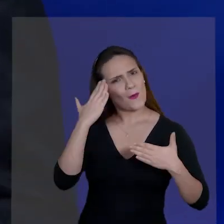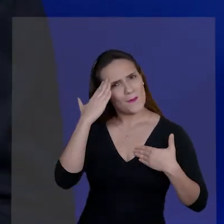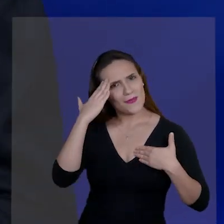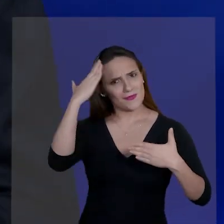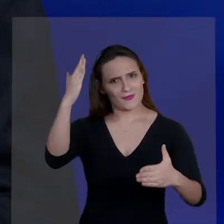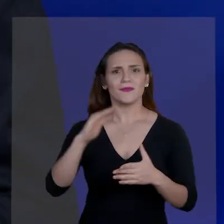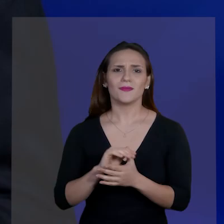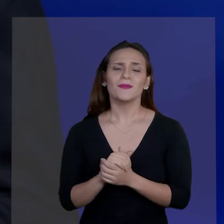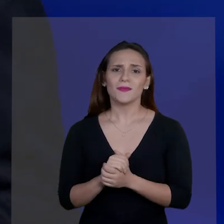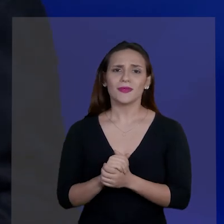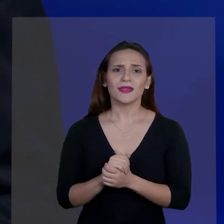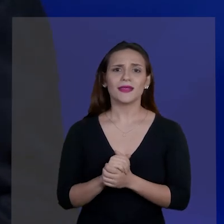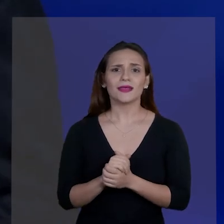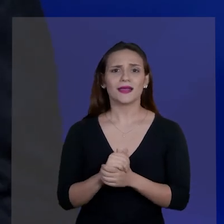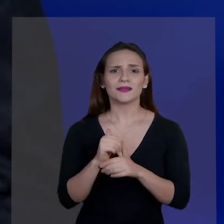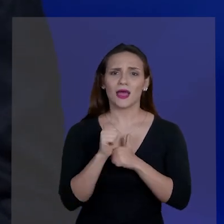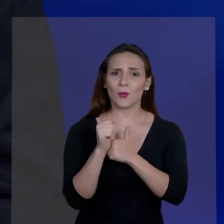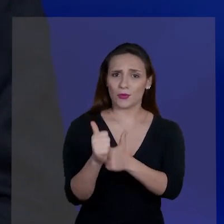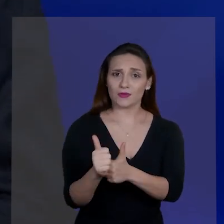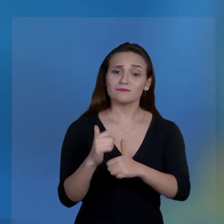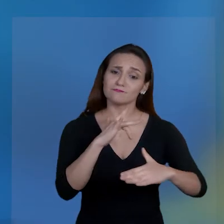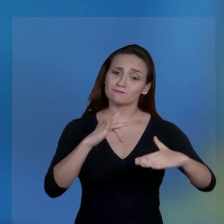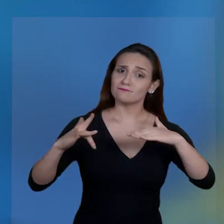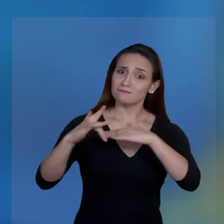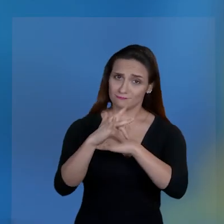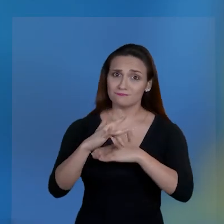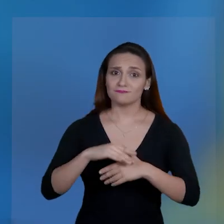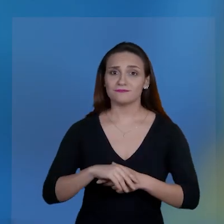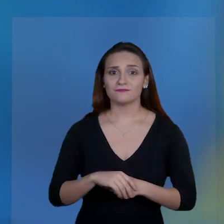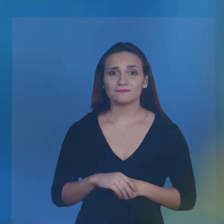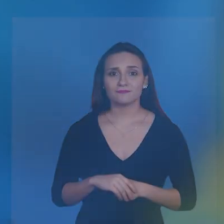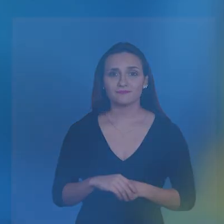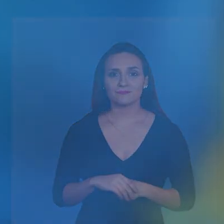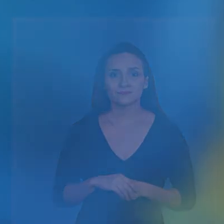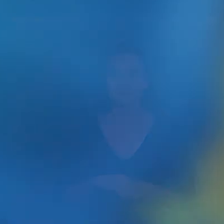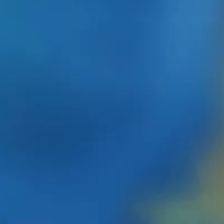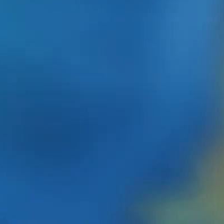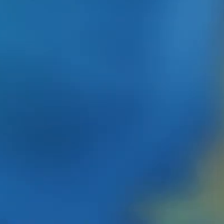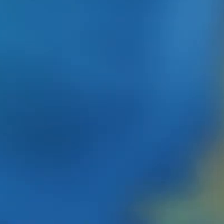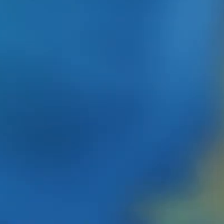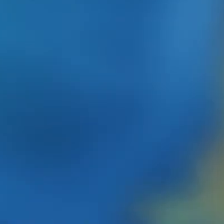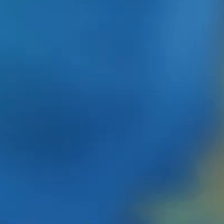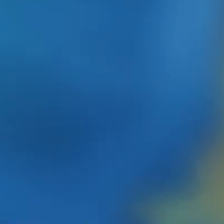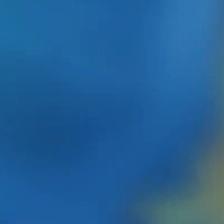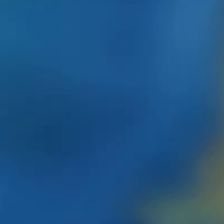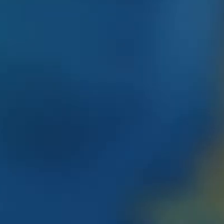Obrigado pela sua companhia. Aproveite e siga as nossas mídias sociais.